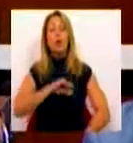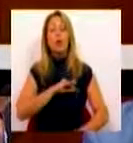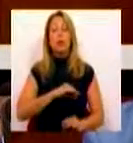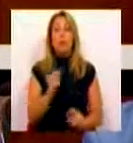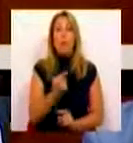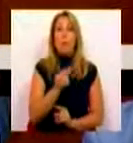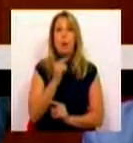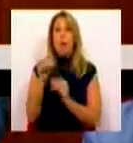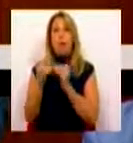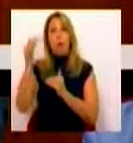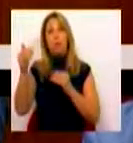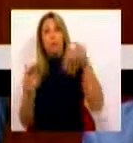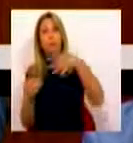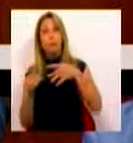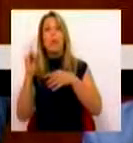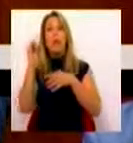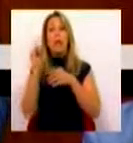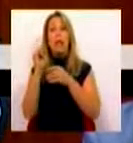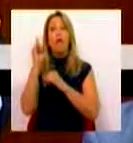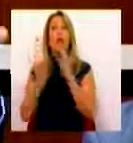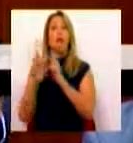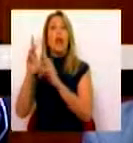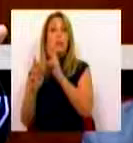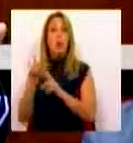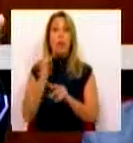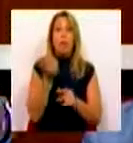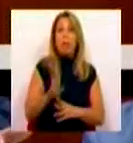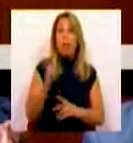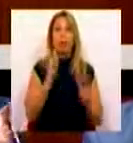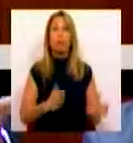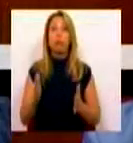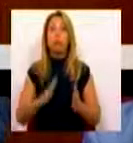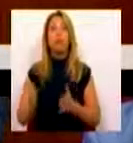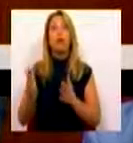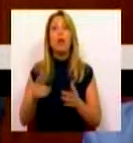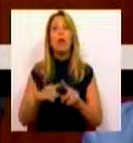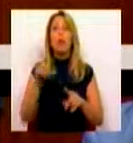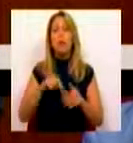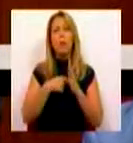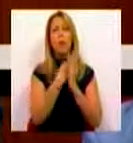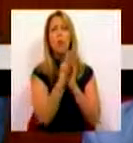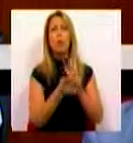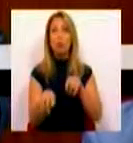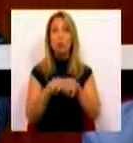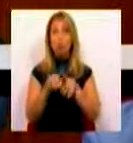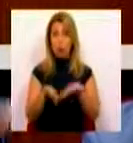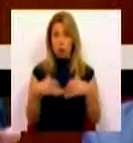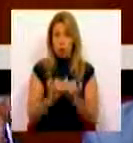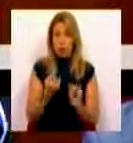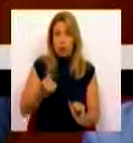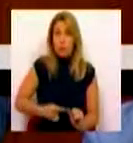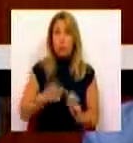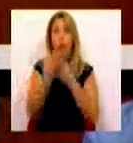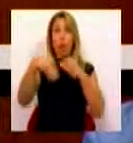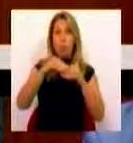inflação e acima da taxa de produtividade. Tem que ser feito através do conjunto das políticas sociais, tem que ser feito com os